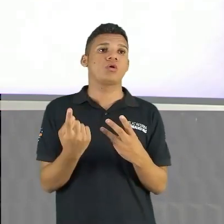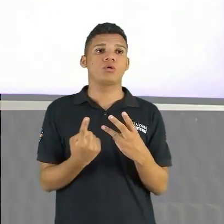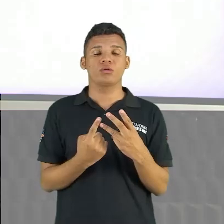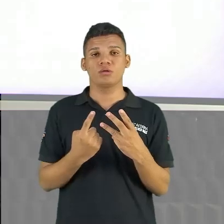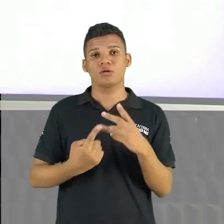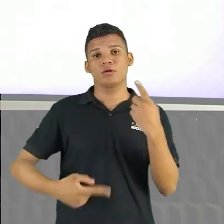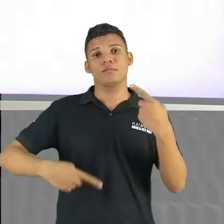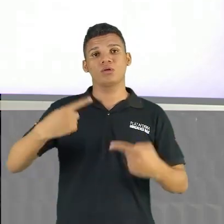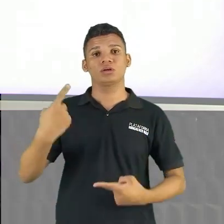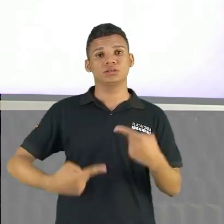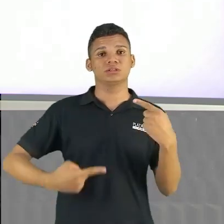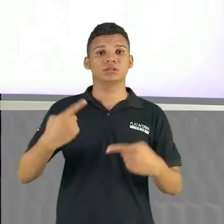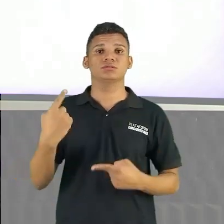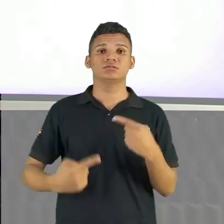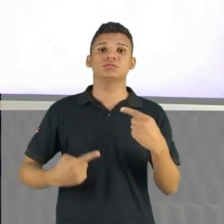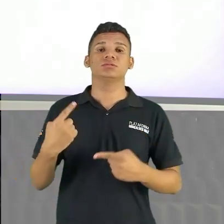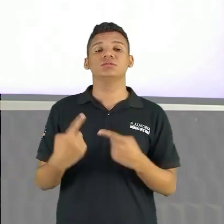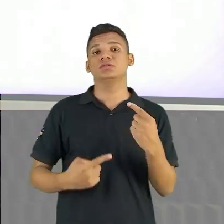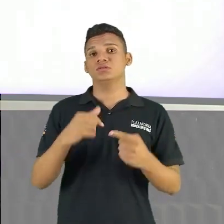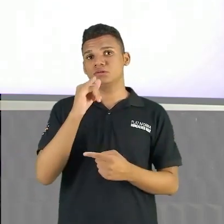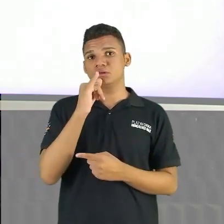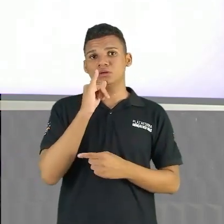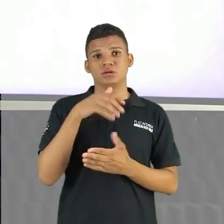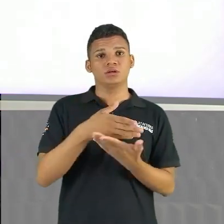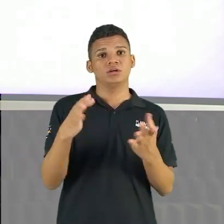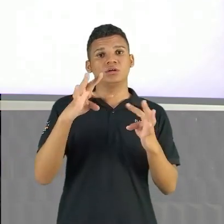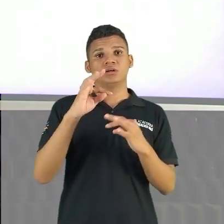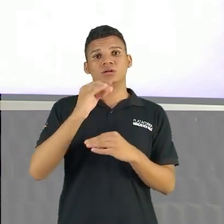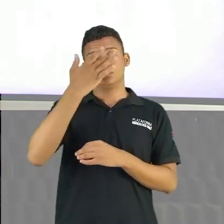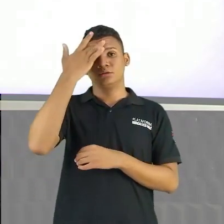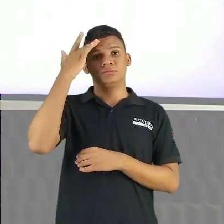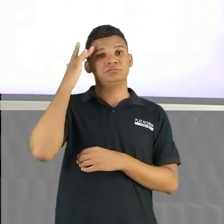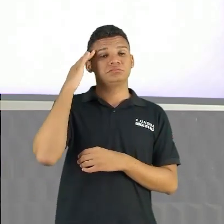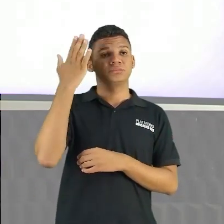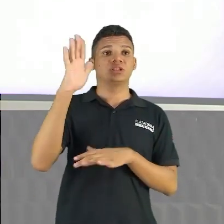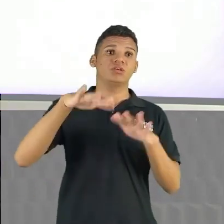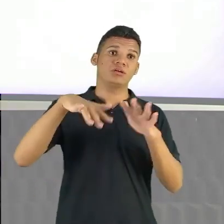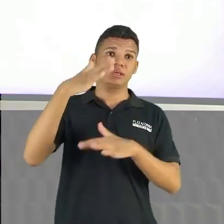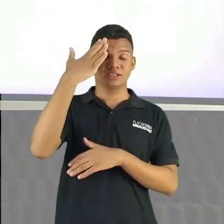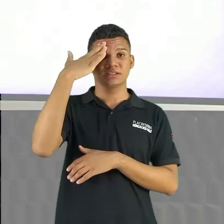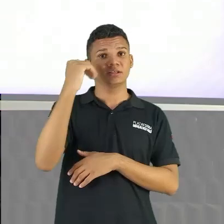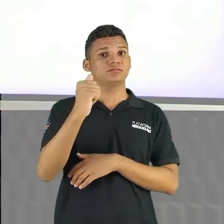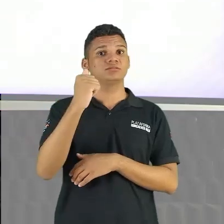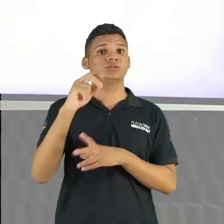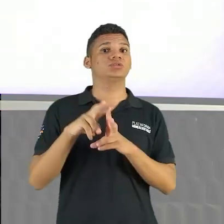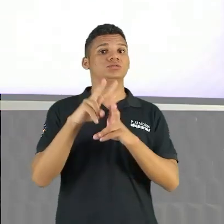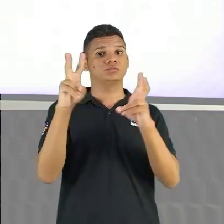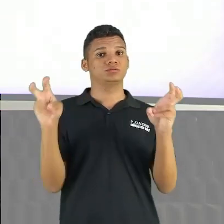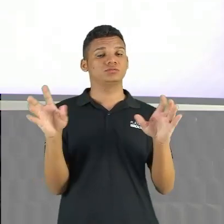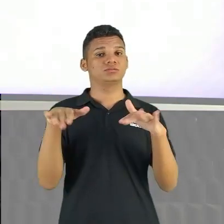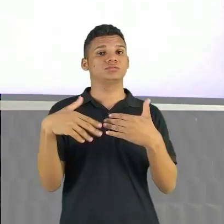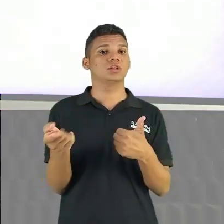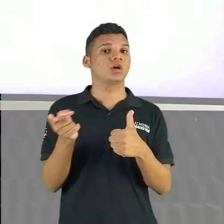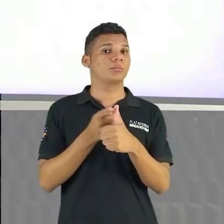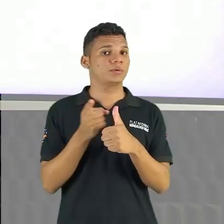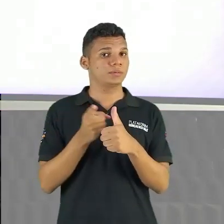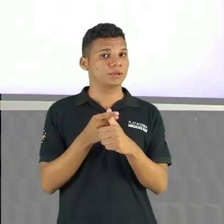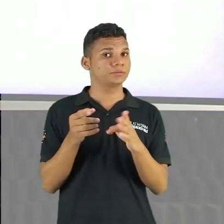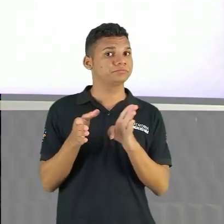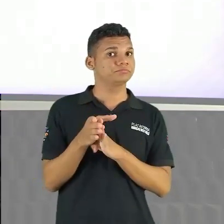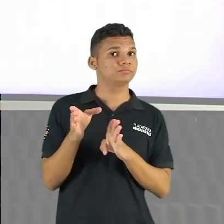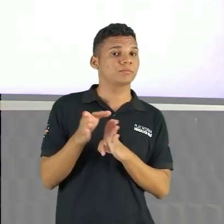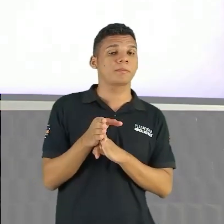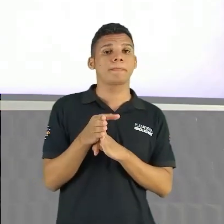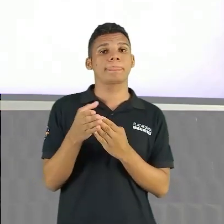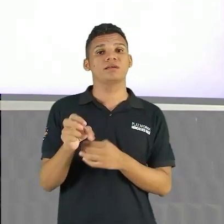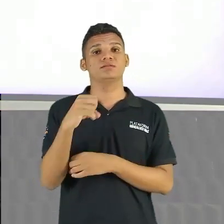um tema que boa parte da população nem saiba sobre E aí eu vou dar uma primeira dica